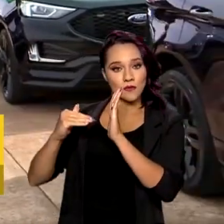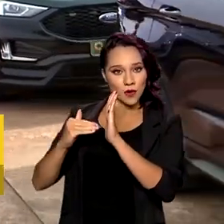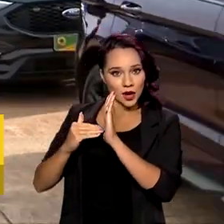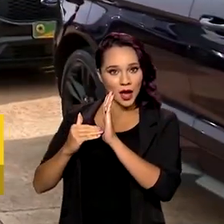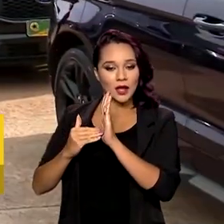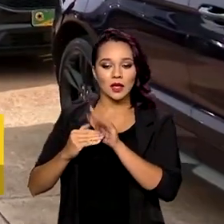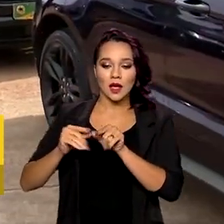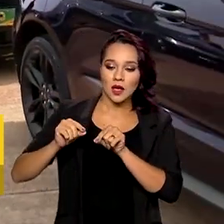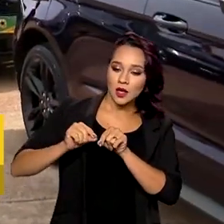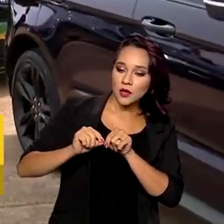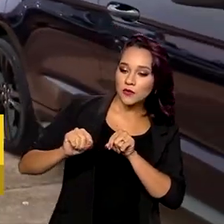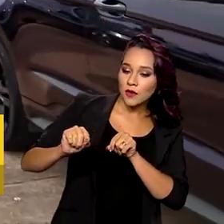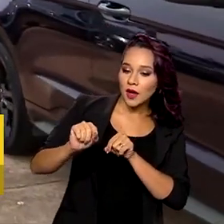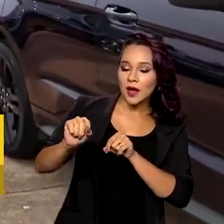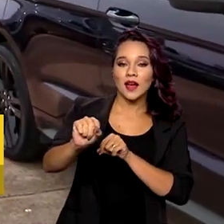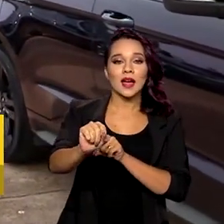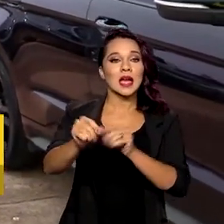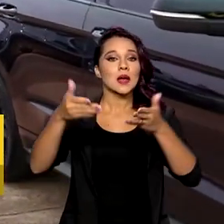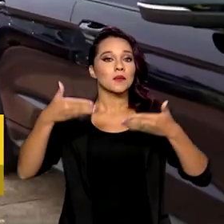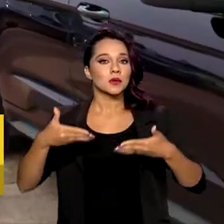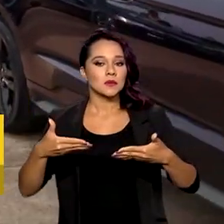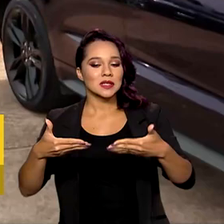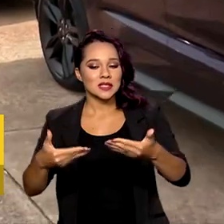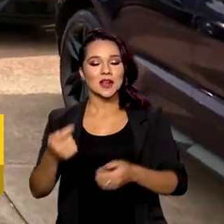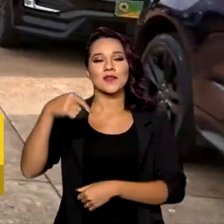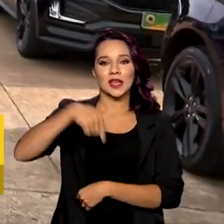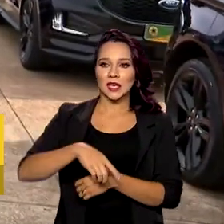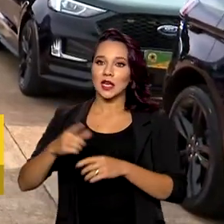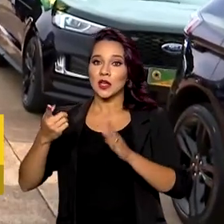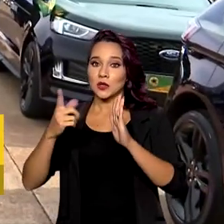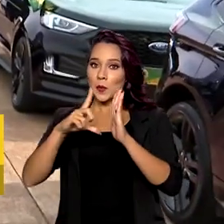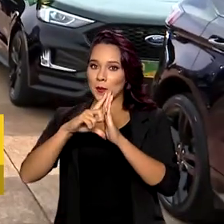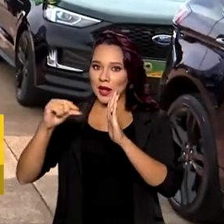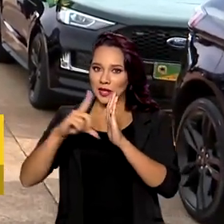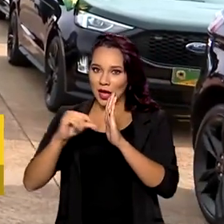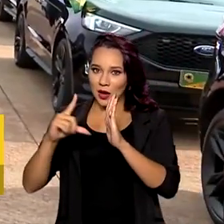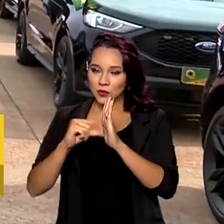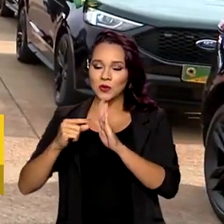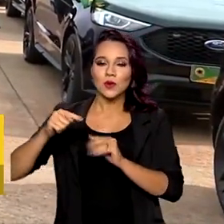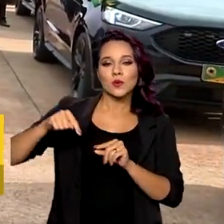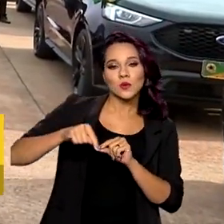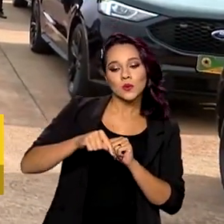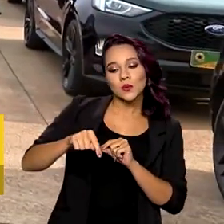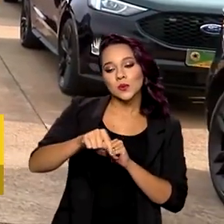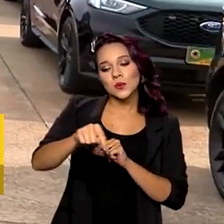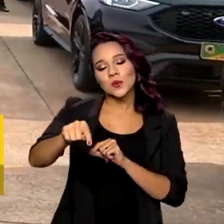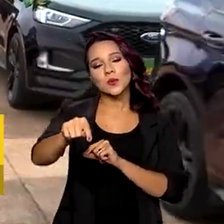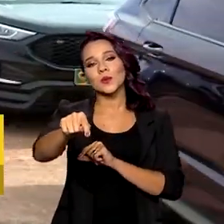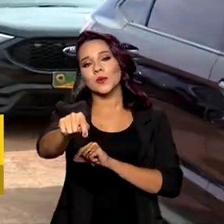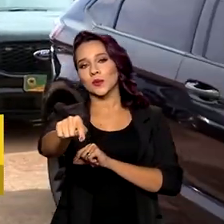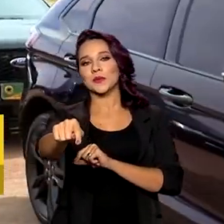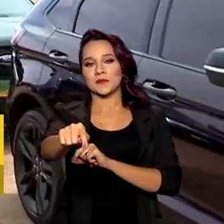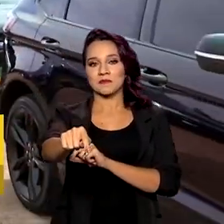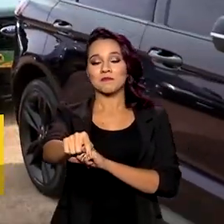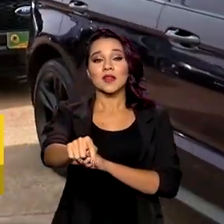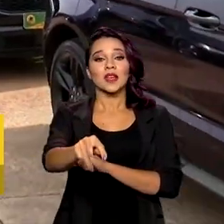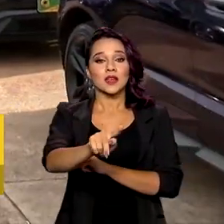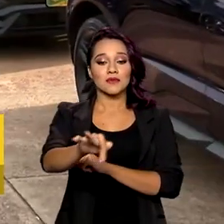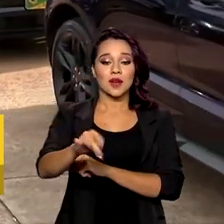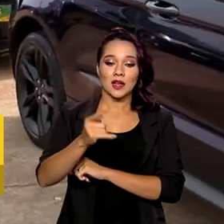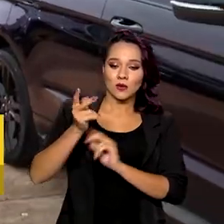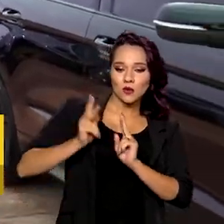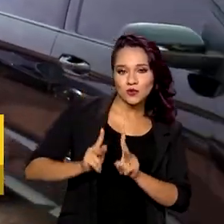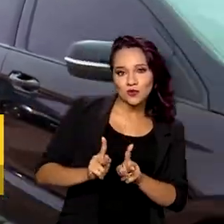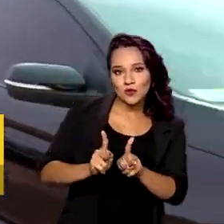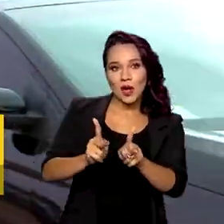sobe aqui ao Planalto, exatamente, né? Vai passar aqui por nós estamos no Palácio do Planalto neste momento, o presidente vai passar por nós e vai seguir